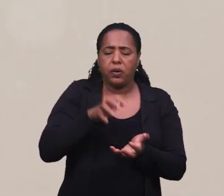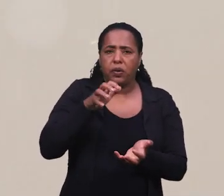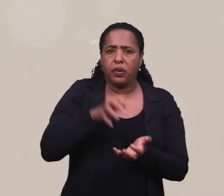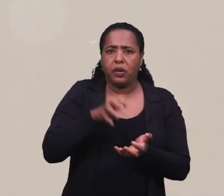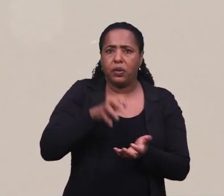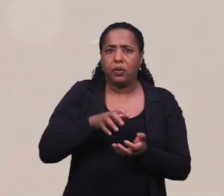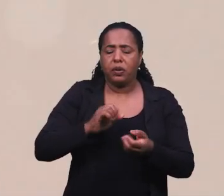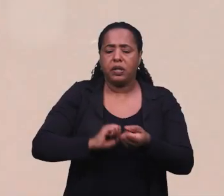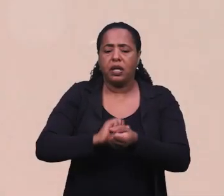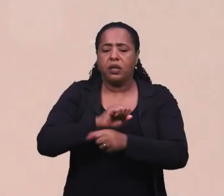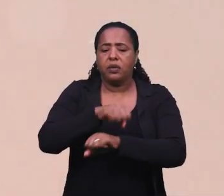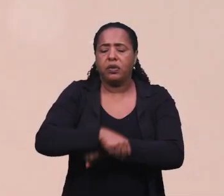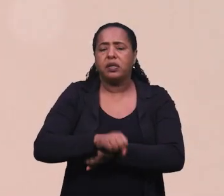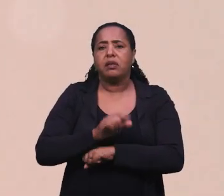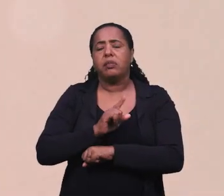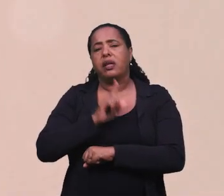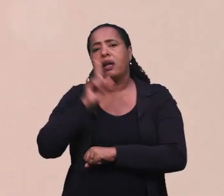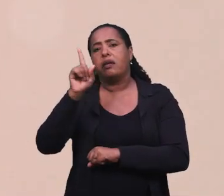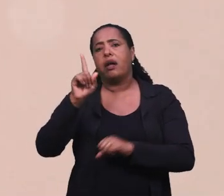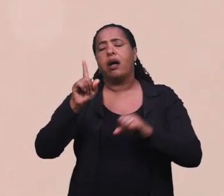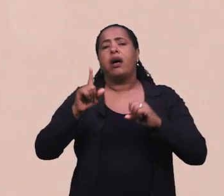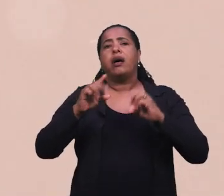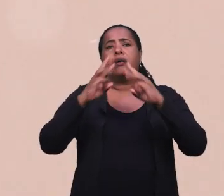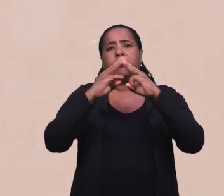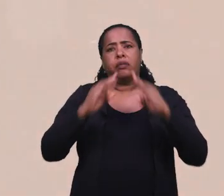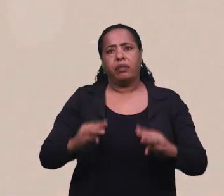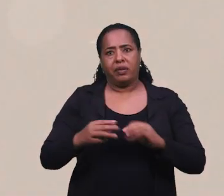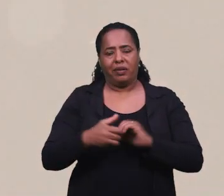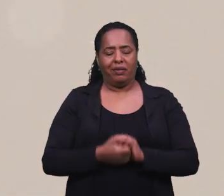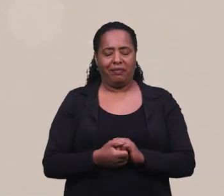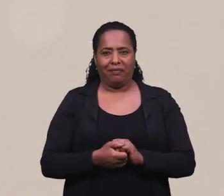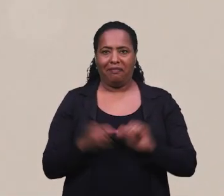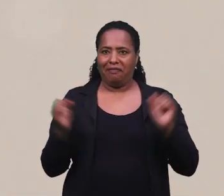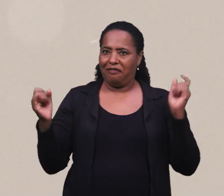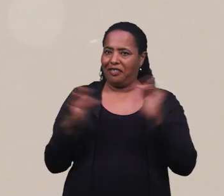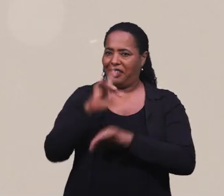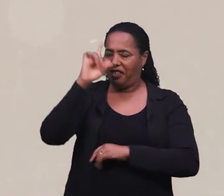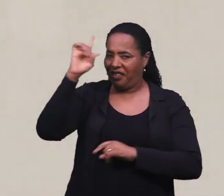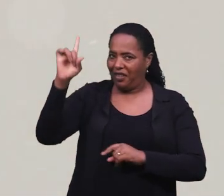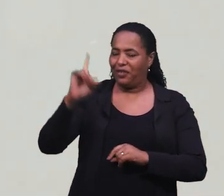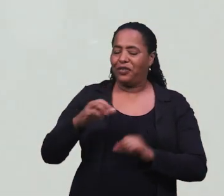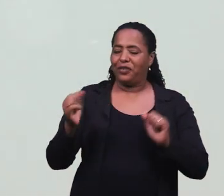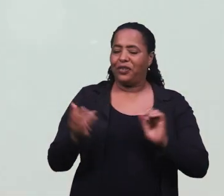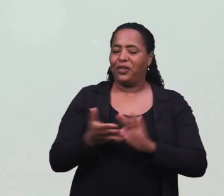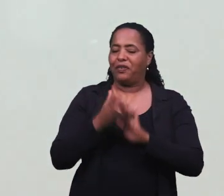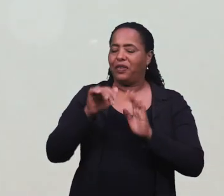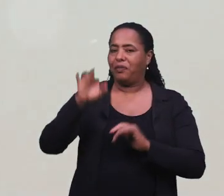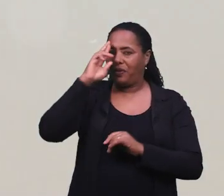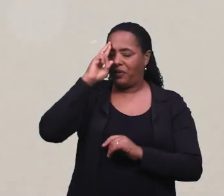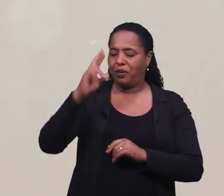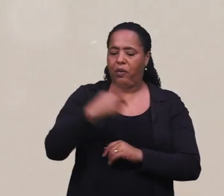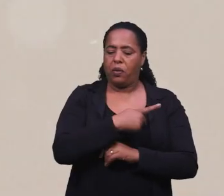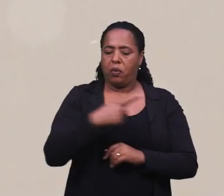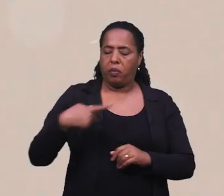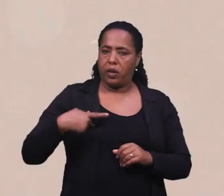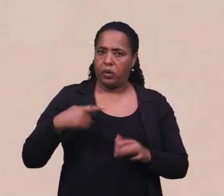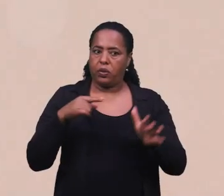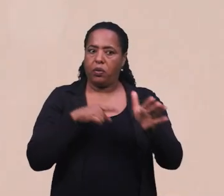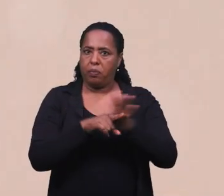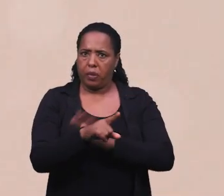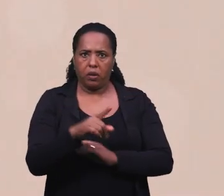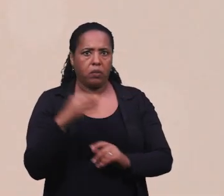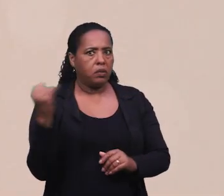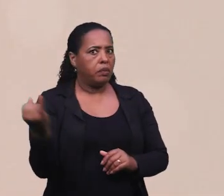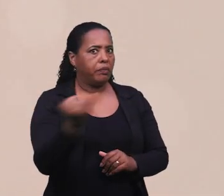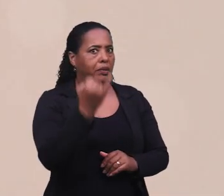quarto dele? Tem condições de ser num lugar mais separado, num lugar mais fácil, mais próximo do templo, próximo do lugar